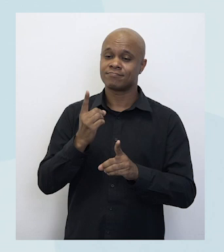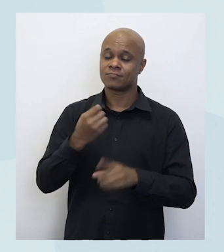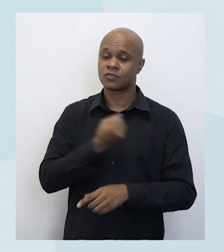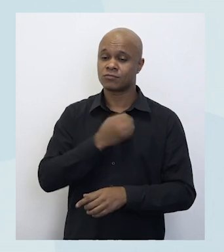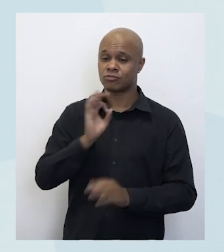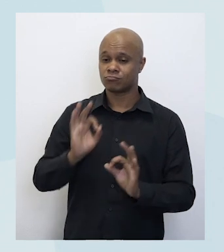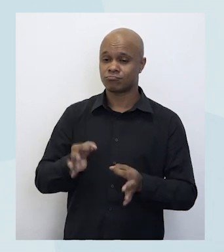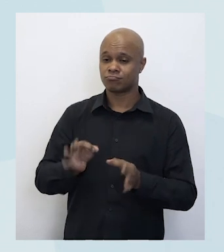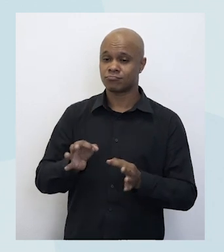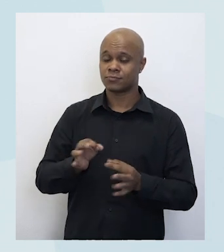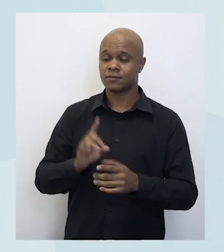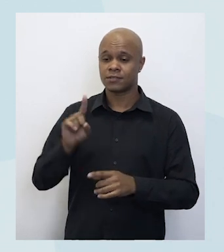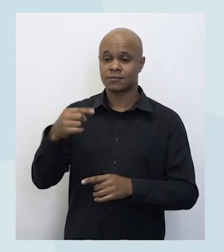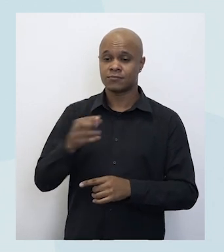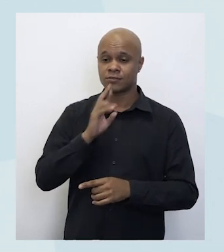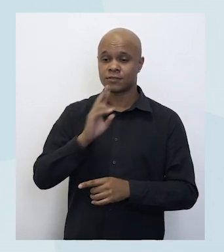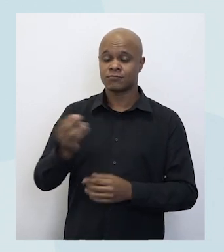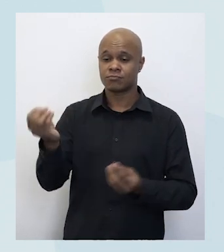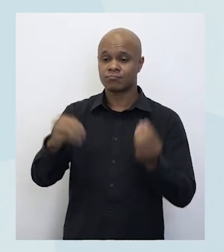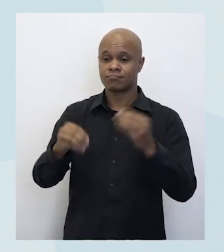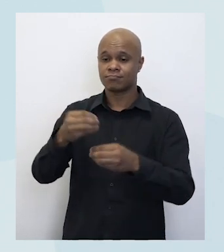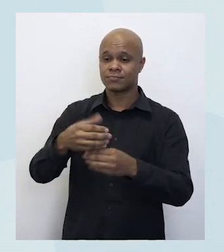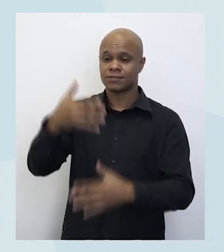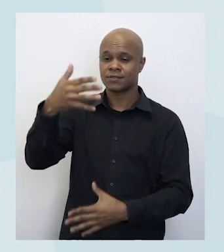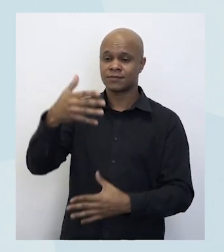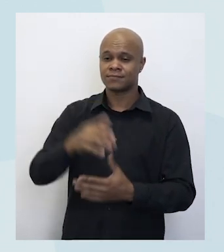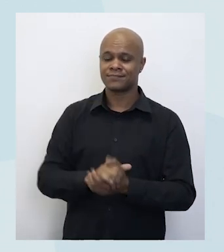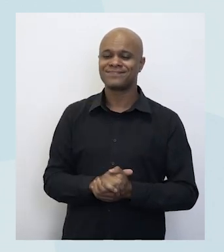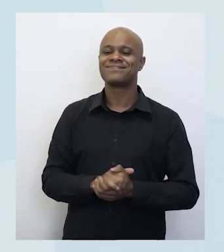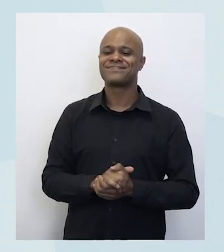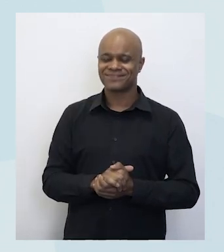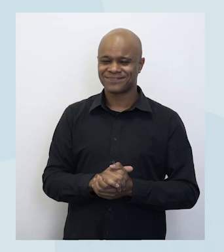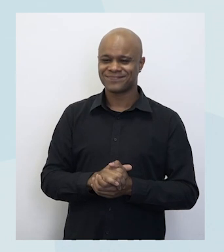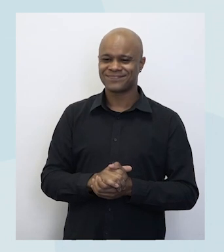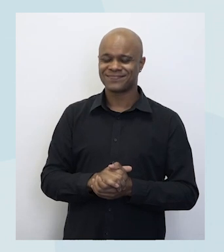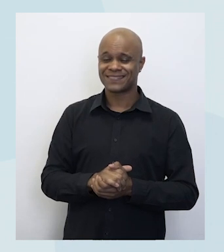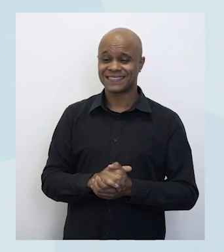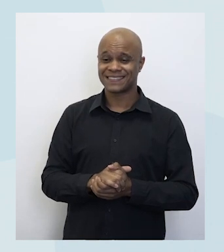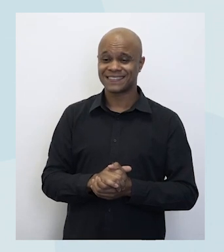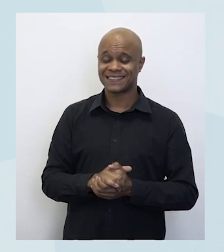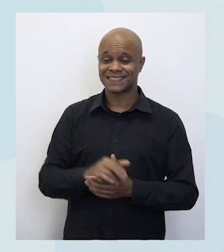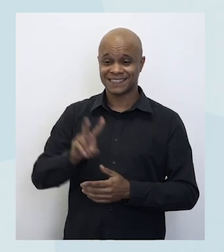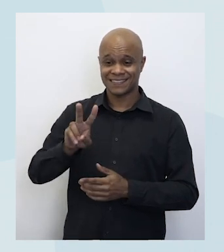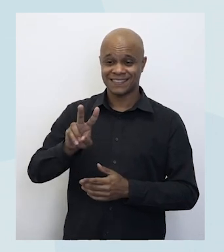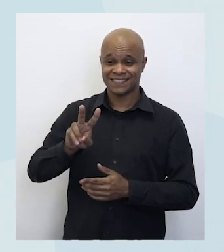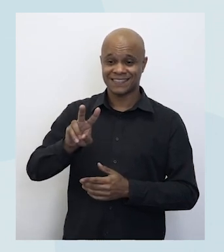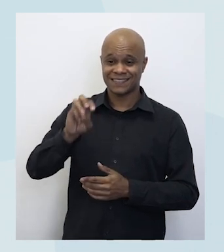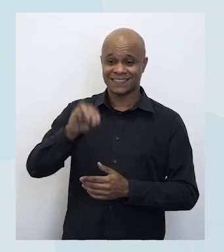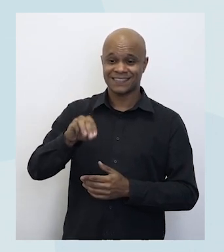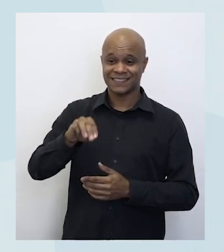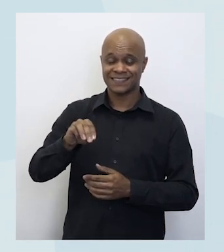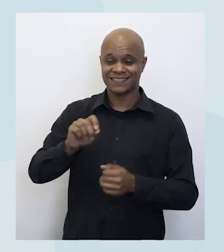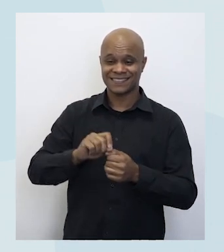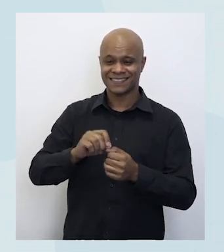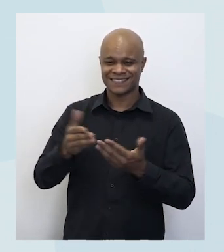equilíbrio e colocar para nós no chat o valor desta constante de equilíbrio. Vou dar para vocês 2 minutinhos para responder essa questão. Vamos lá?